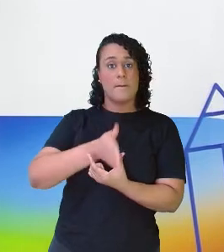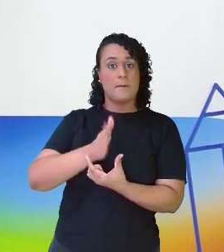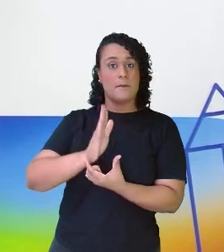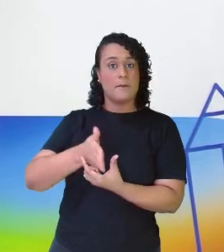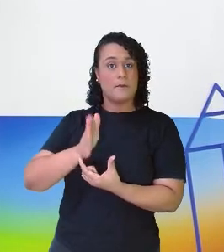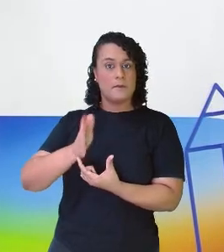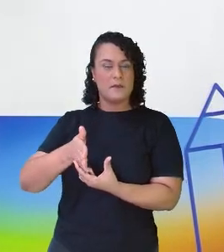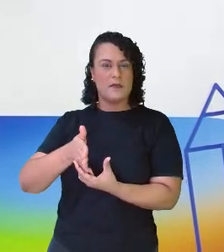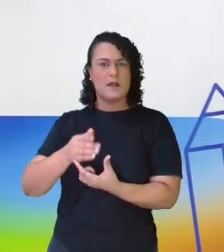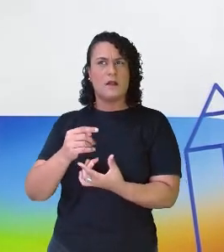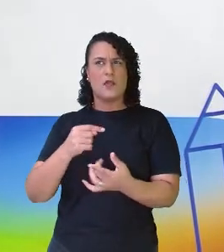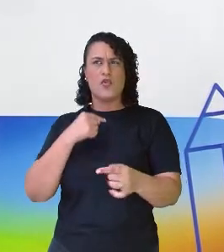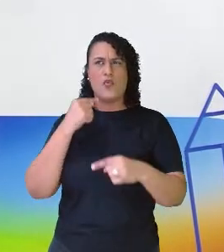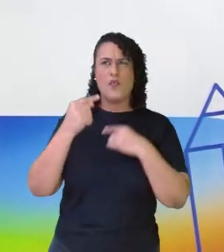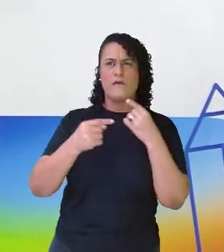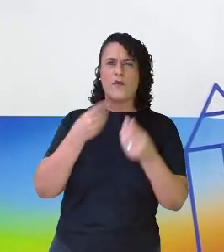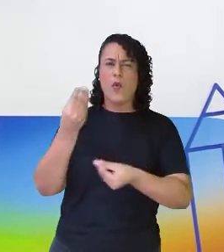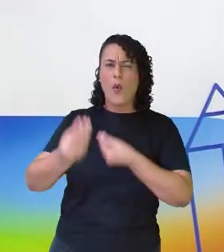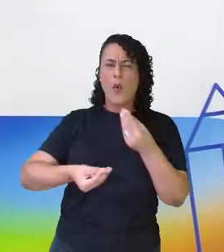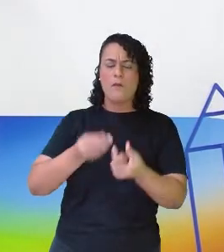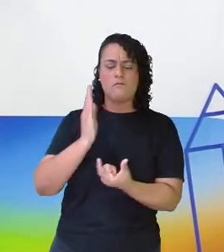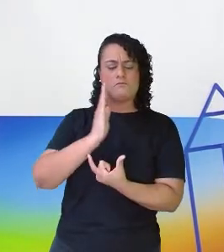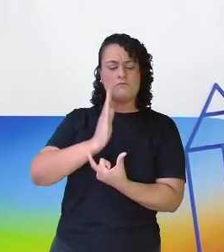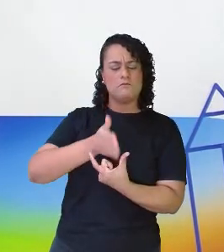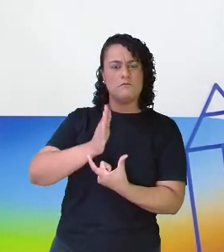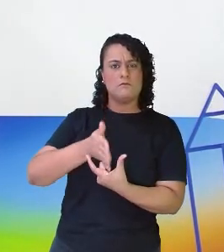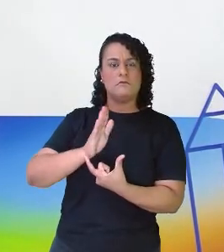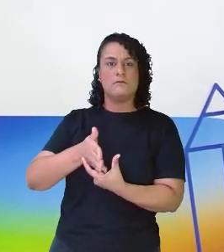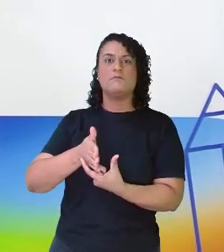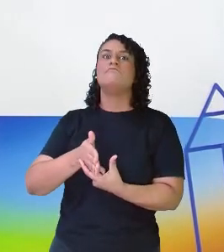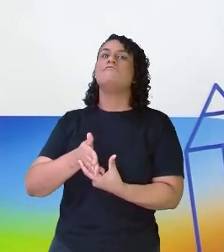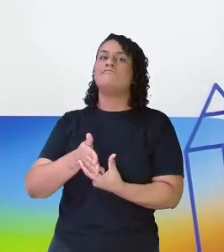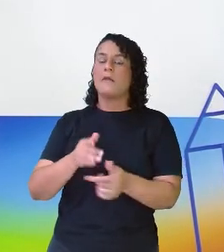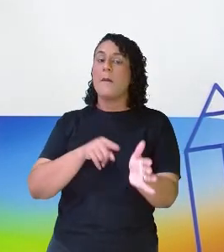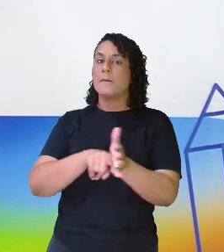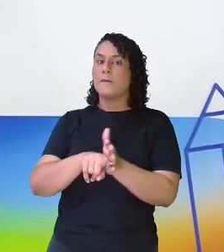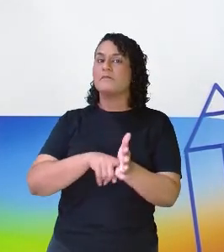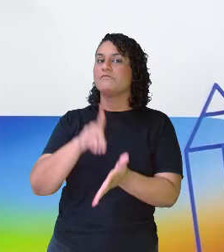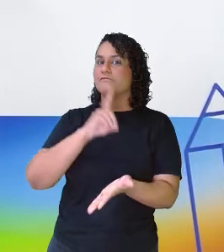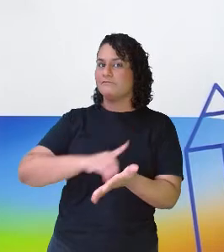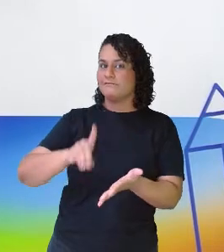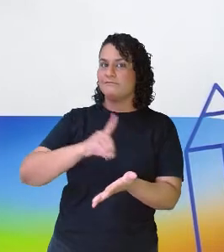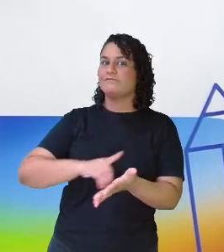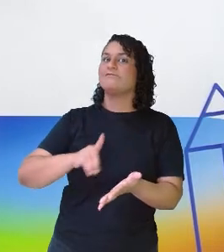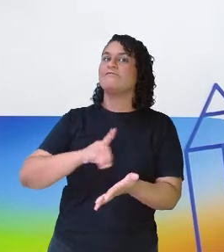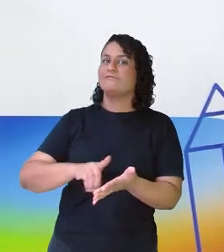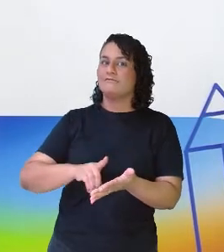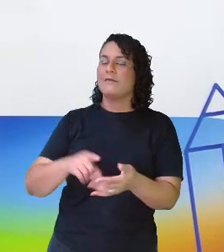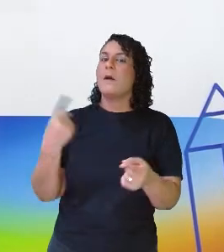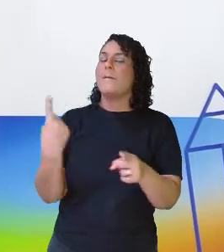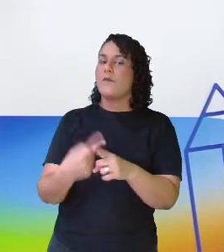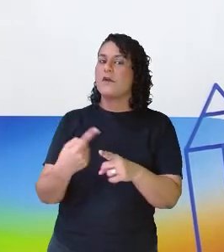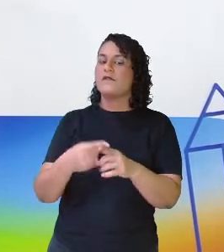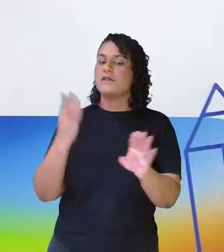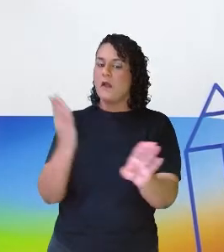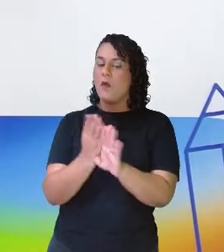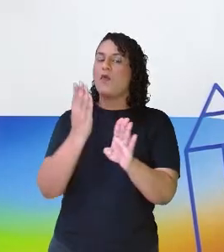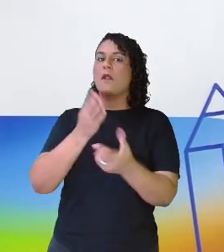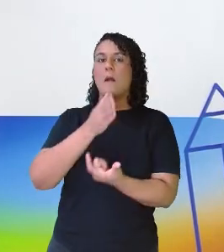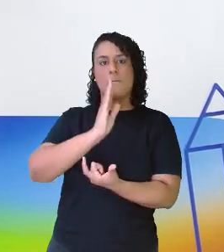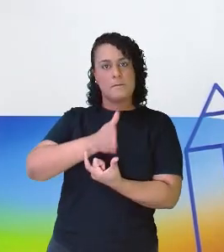com dúvida de como é que eu vou separar a sílaba? Olha no dicionário a palavra que lá tá separadinho. Aqui, ó,